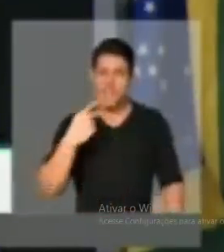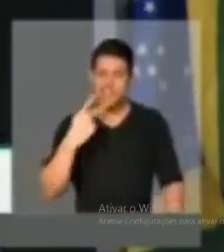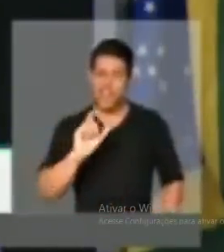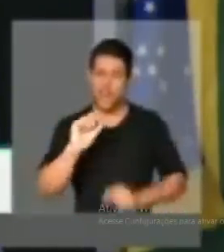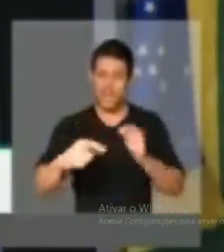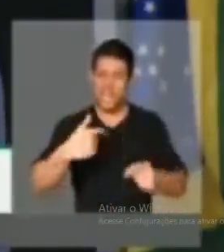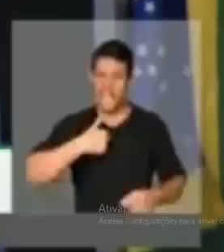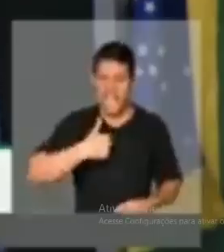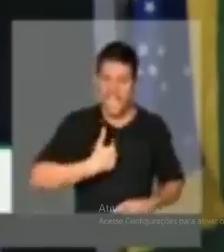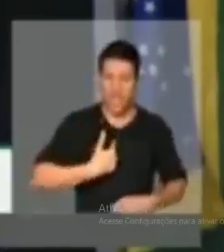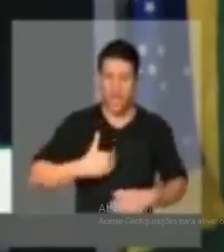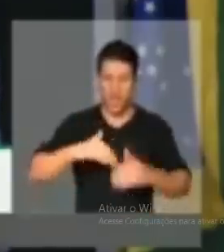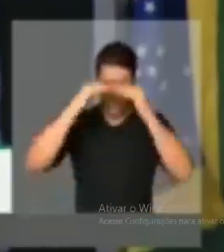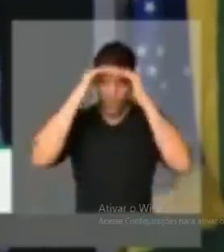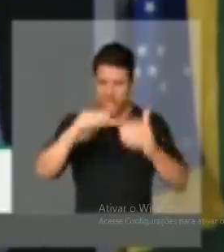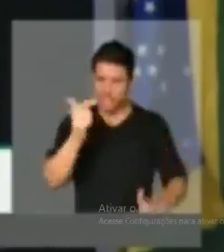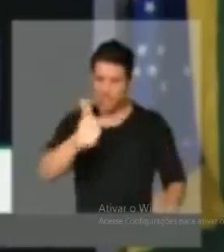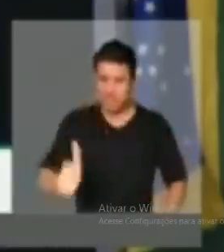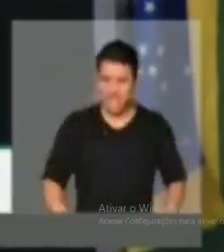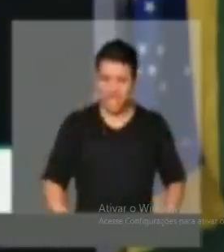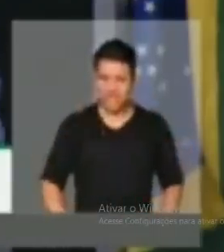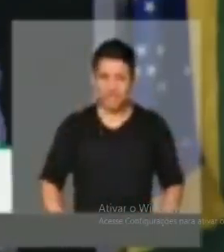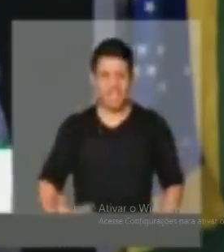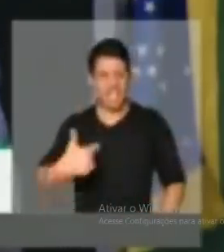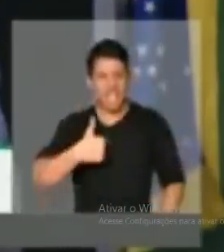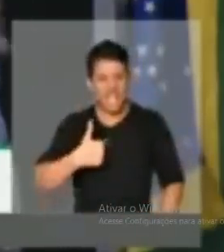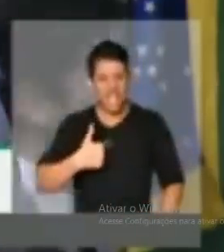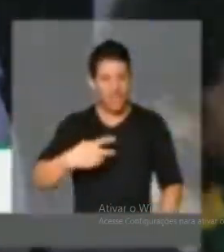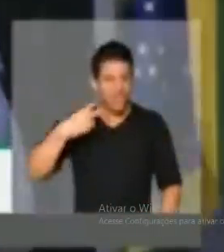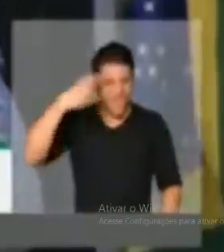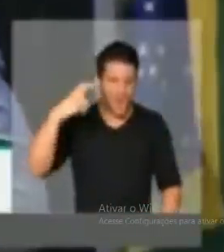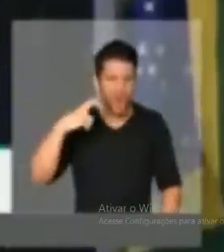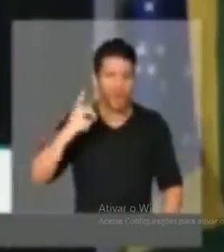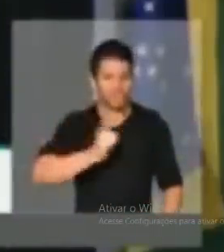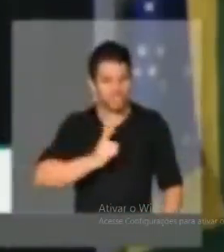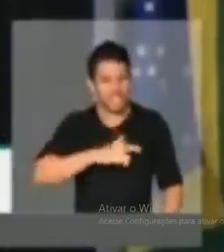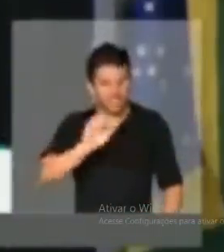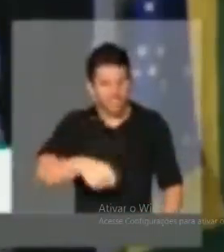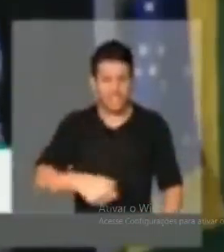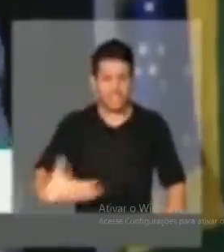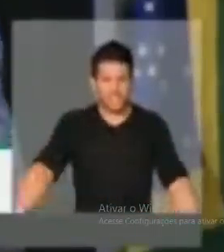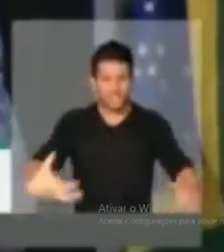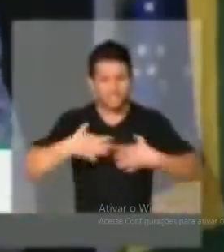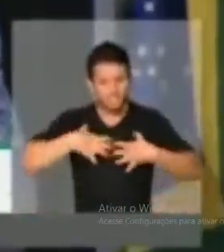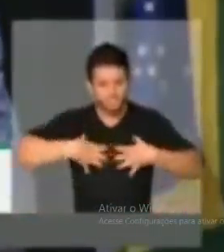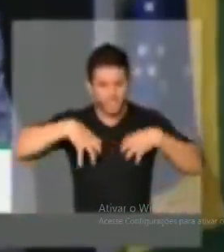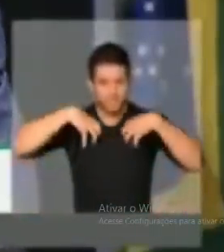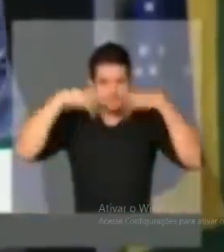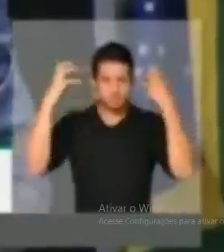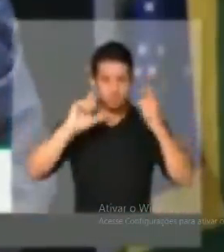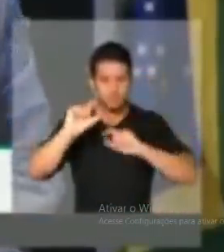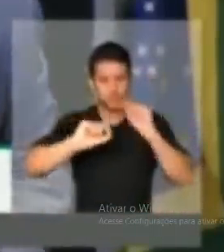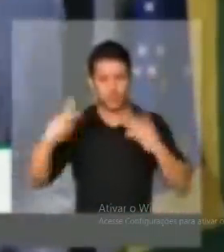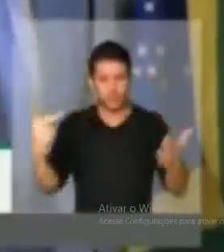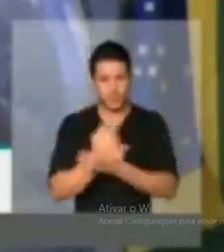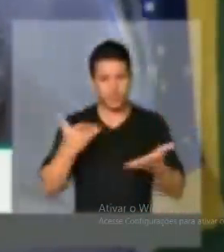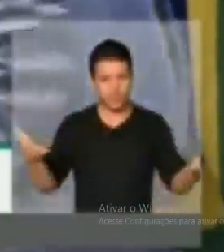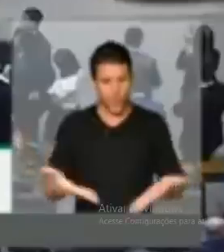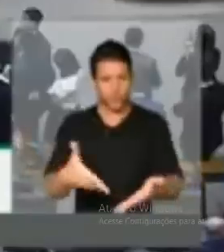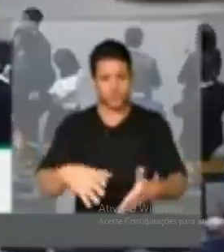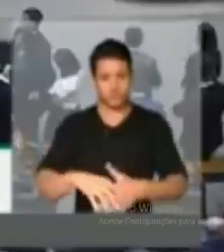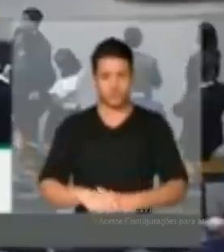fio desencapado, pois eu sou mesmo, que tenho vergonha na minha cara. E estou com vergonha do que aconteceu aqui hoje.